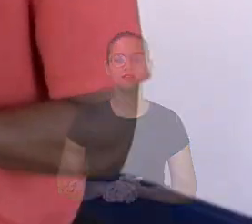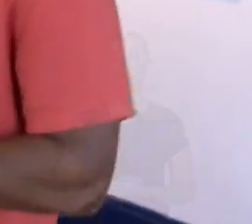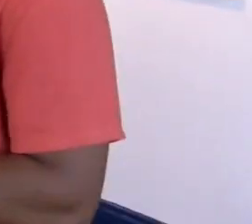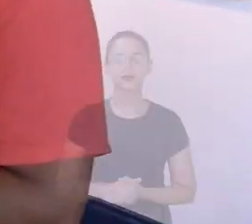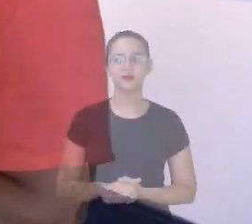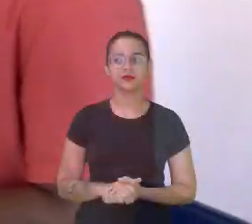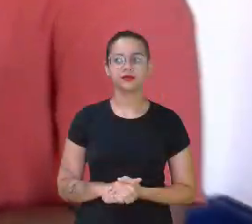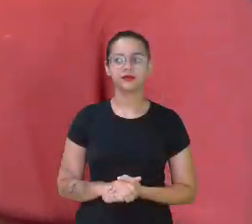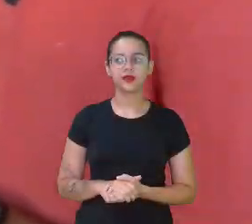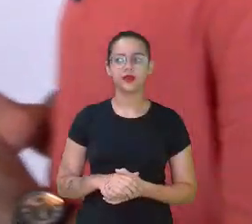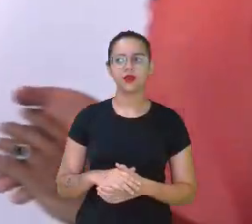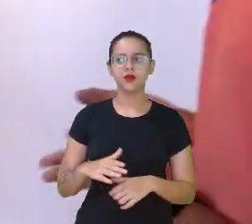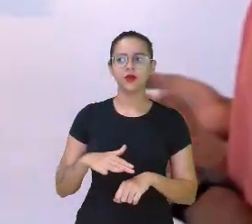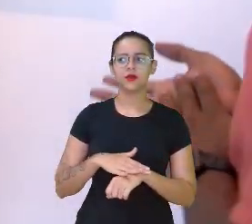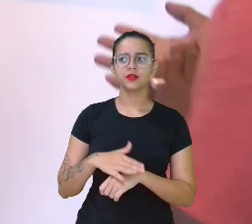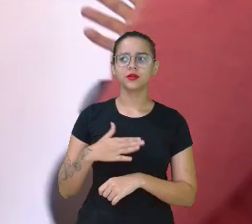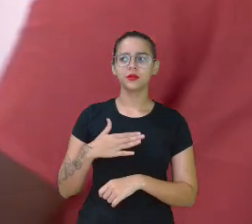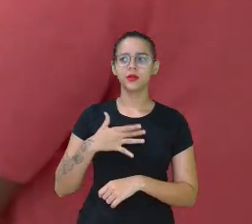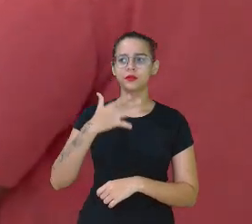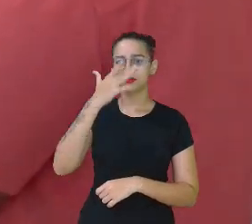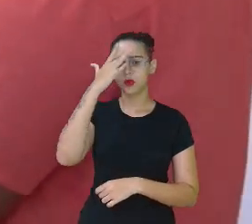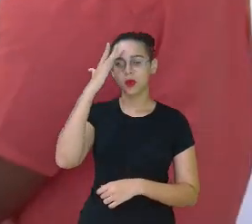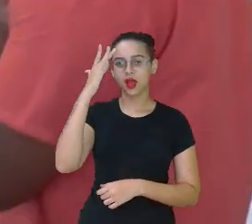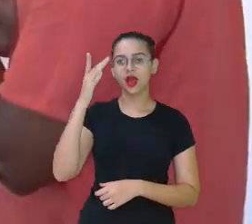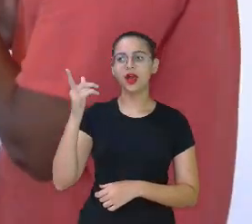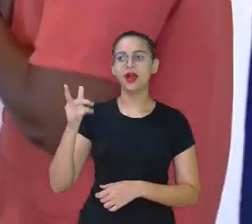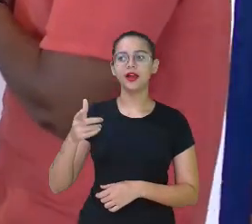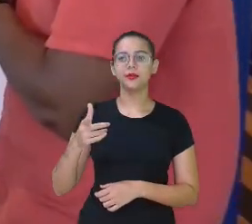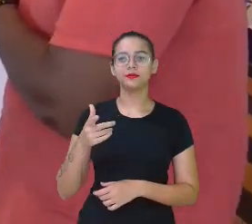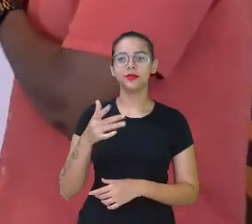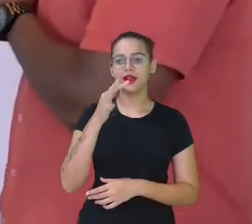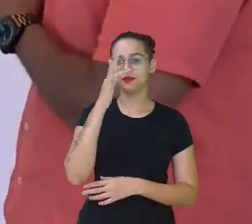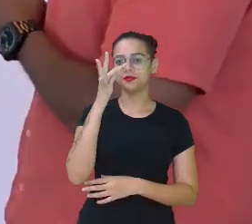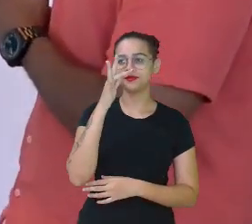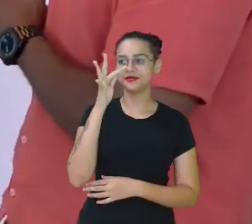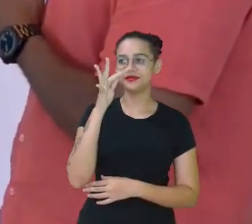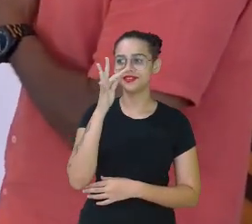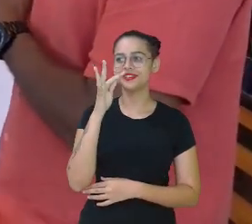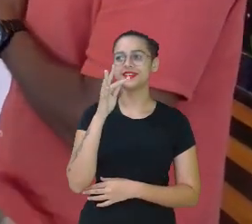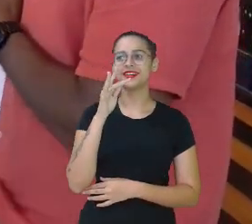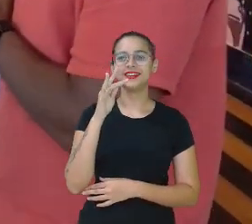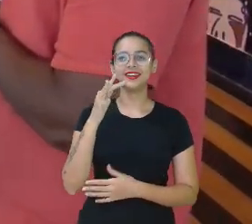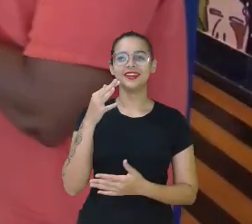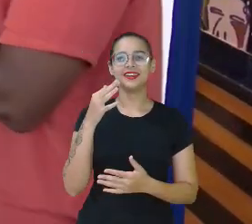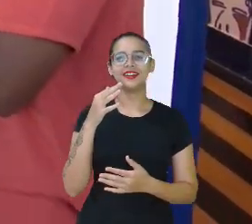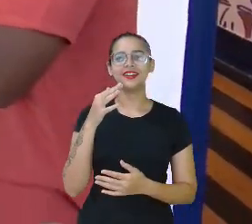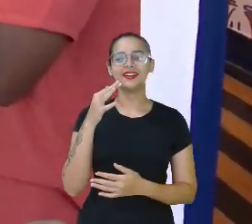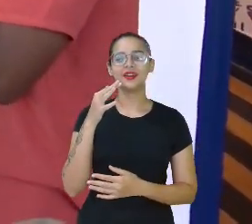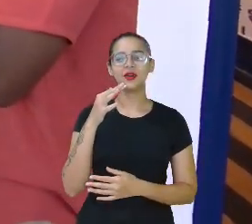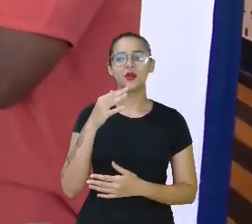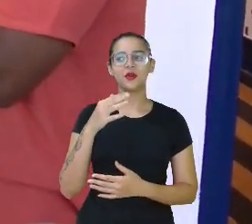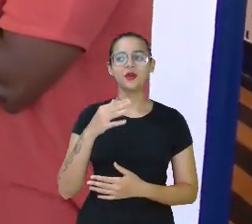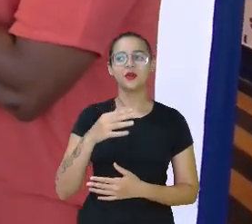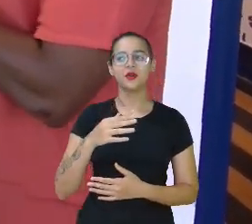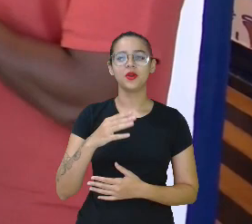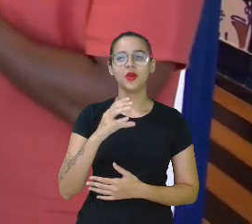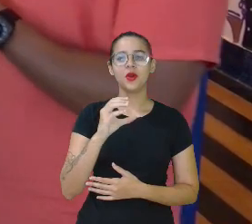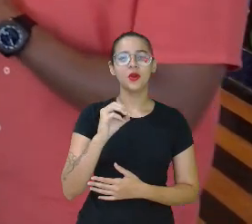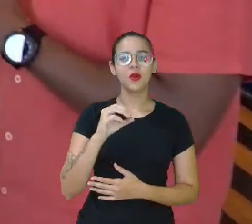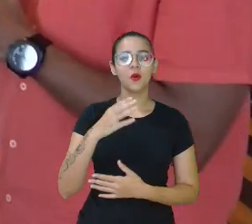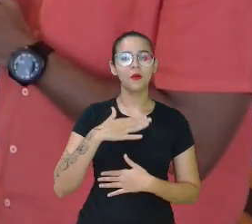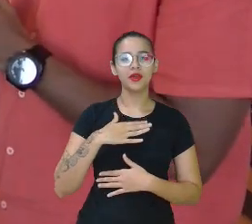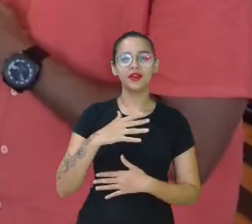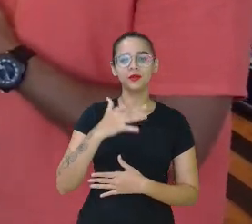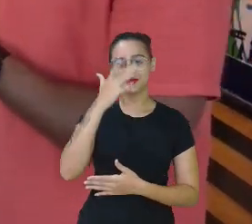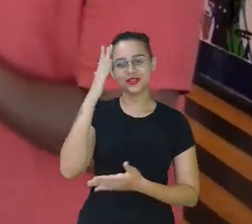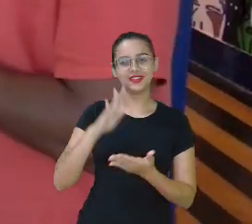Exposição Comigo Ninguém Pode. Comigo Ninguém Pode, a escolha do título foi com referência na planta e também a forma que eu encontrei